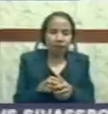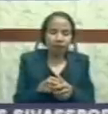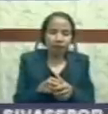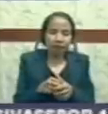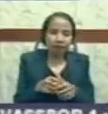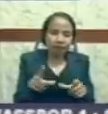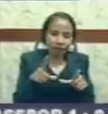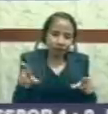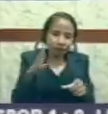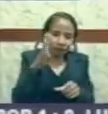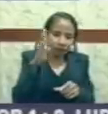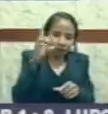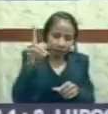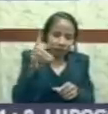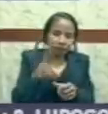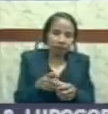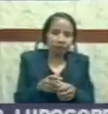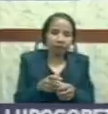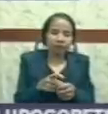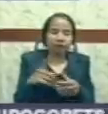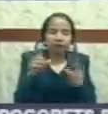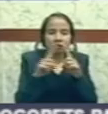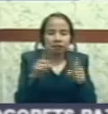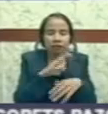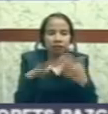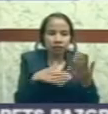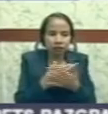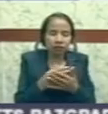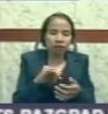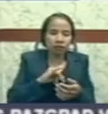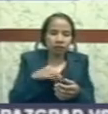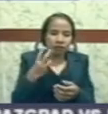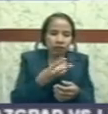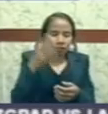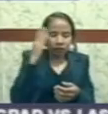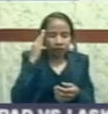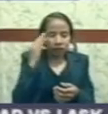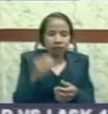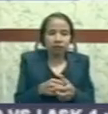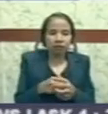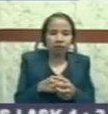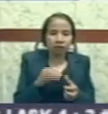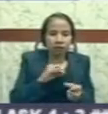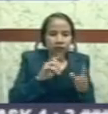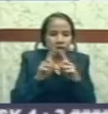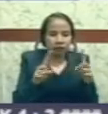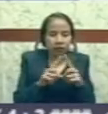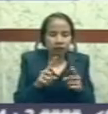a linha T, né? Pro né, conjuga, roubat, né, outro, mas me ranoi. Provisoriamente, ao velho, ratou, de tira, né,